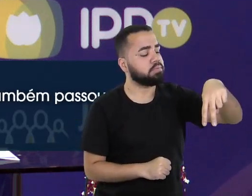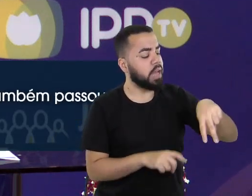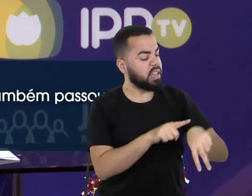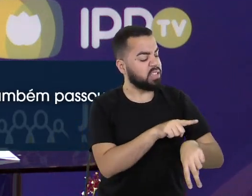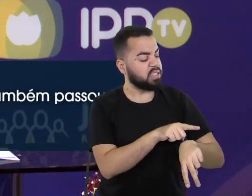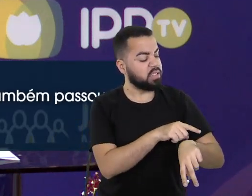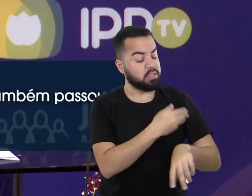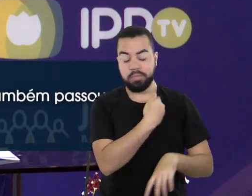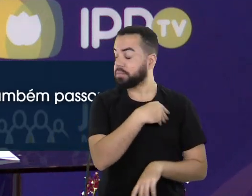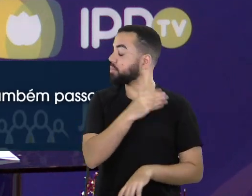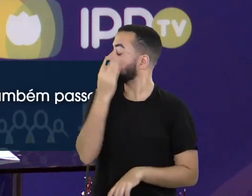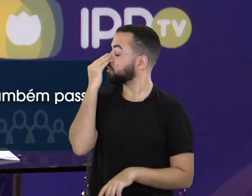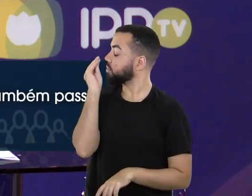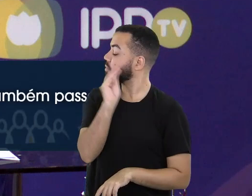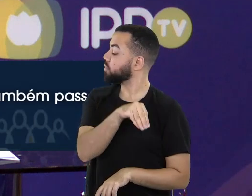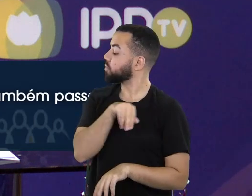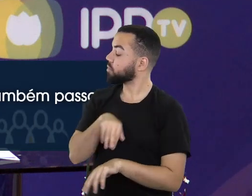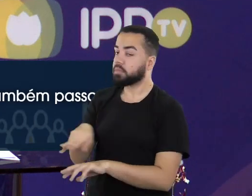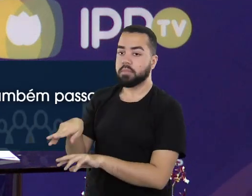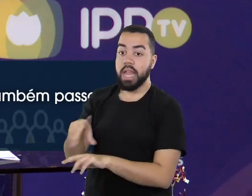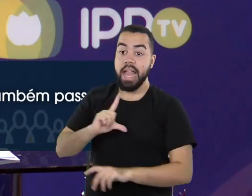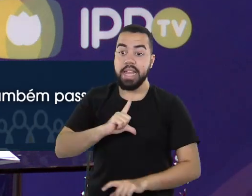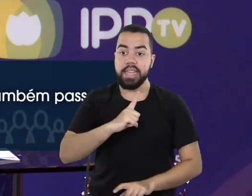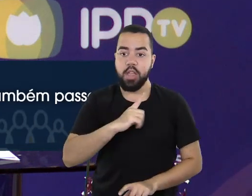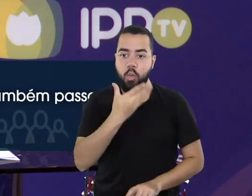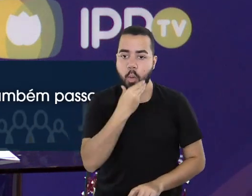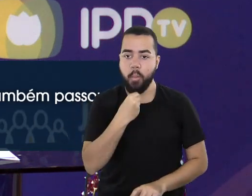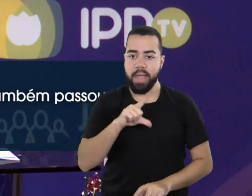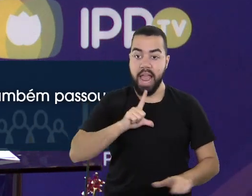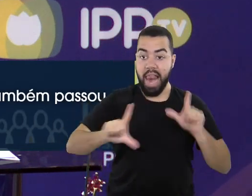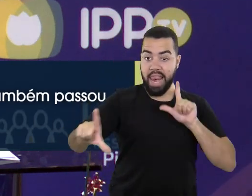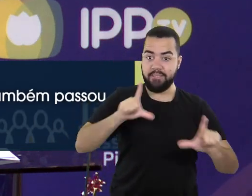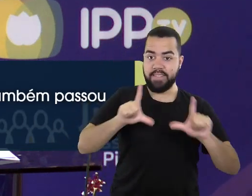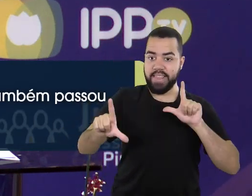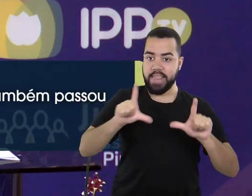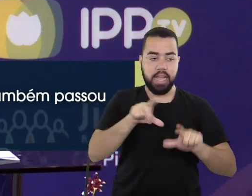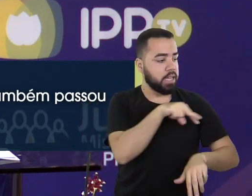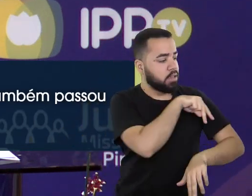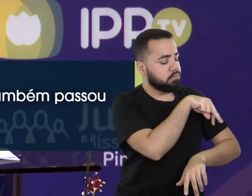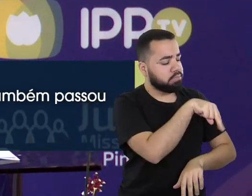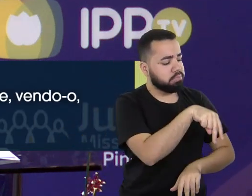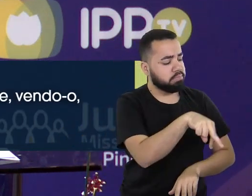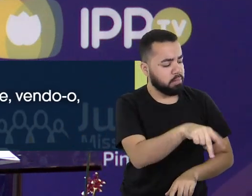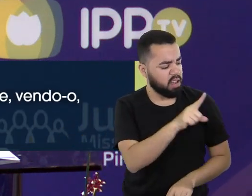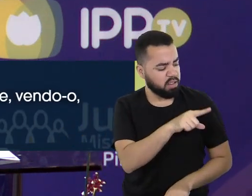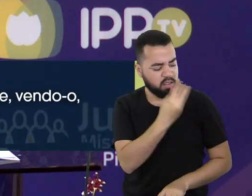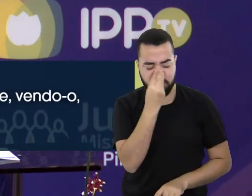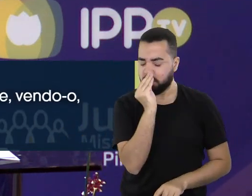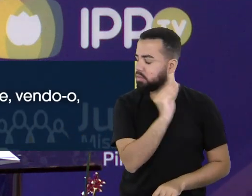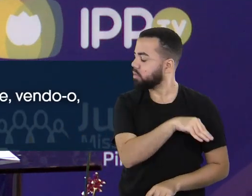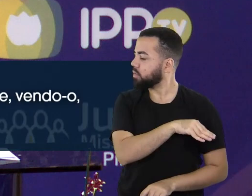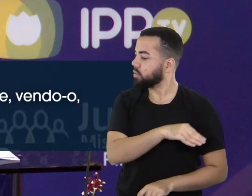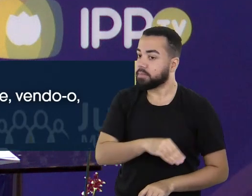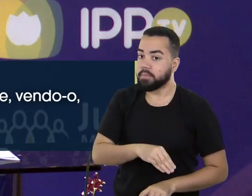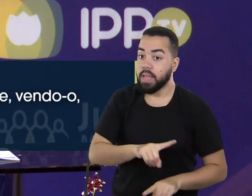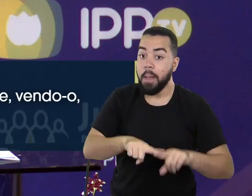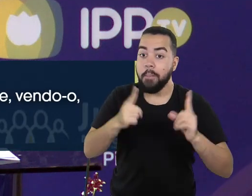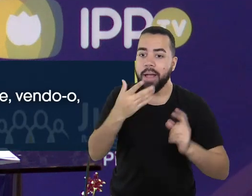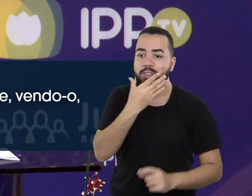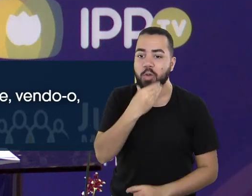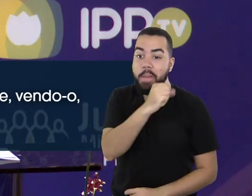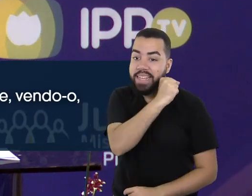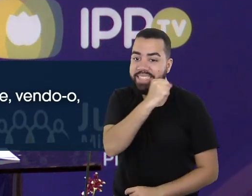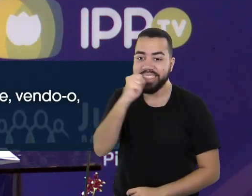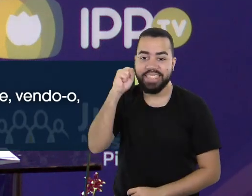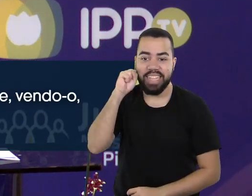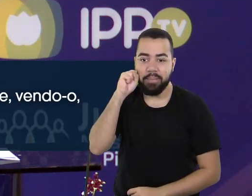passou de largo. Semelhantemente, um levita descia por aquele lugar, vendo, também passou de largo. Certo samaritano